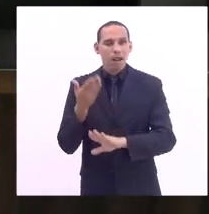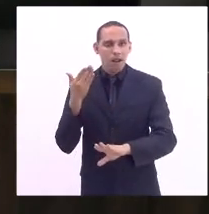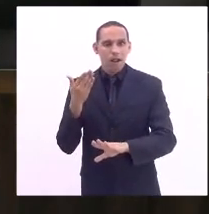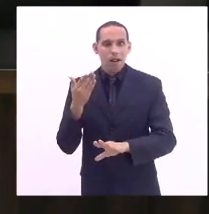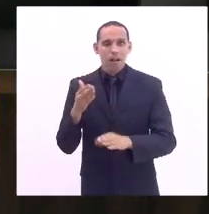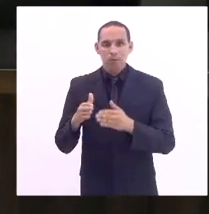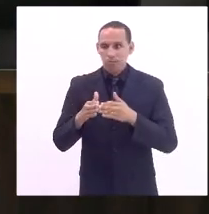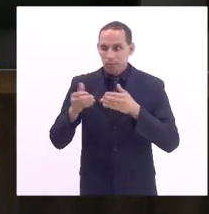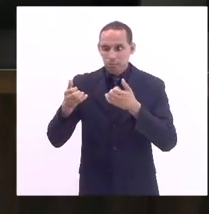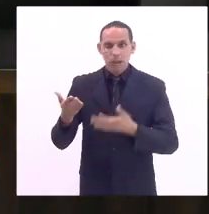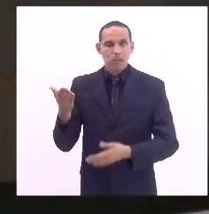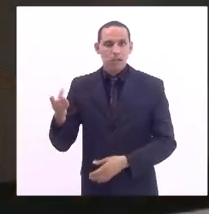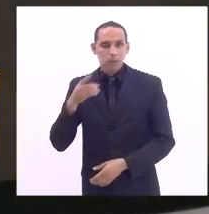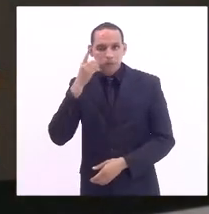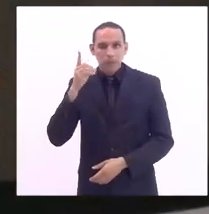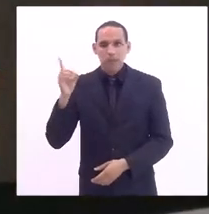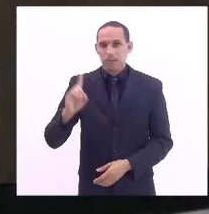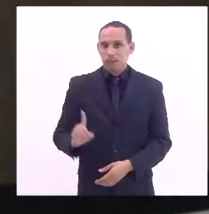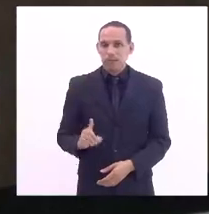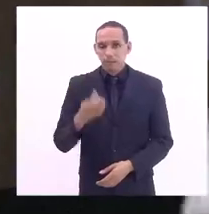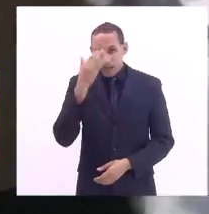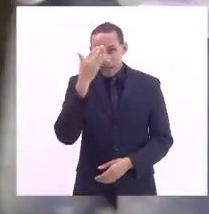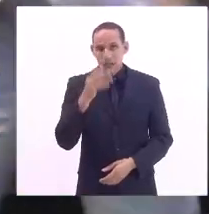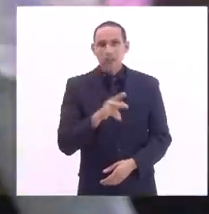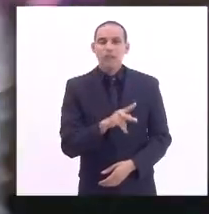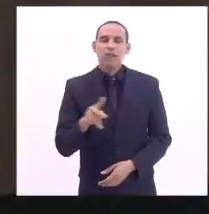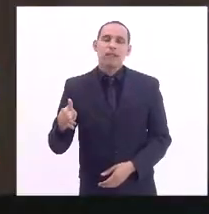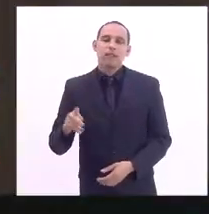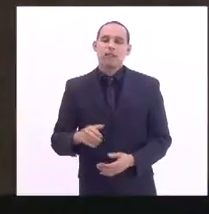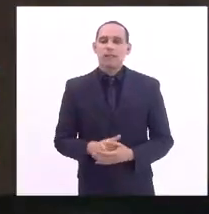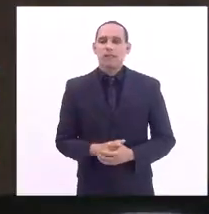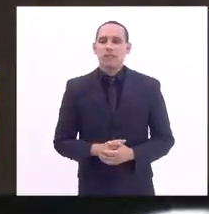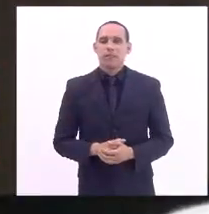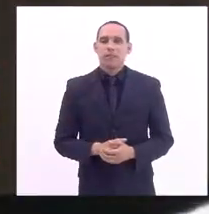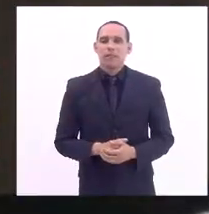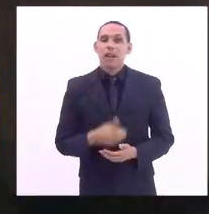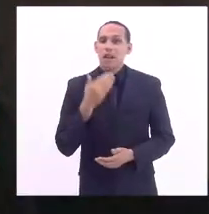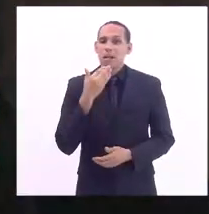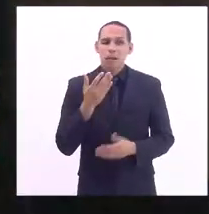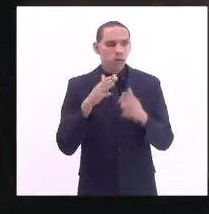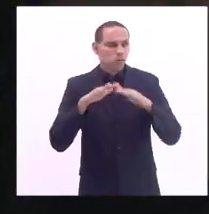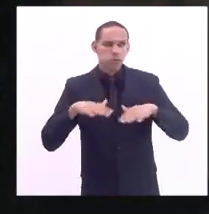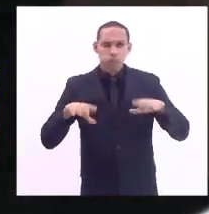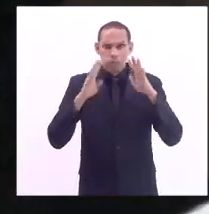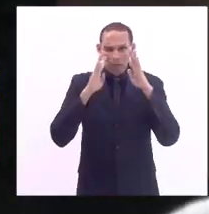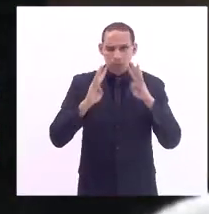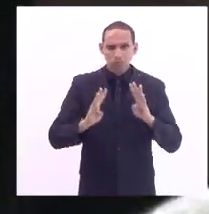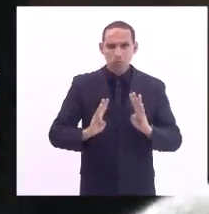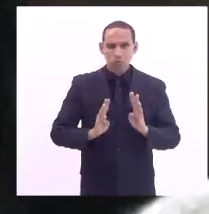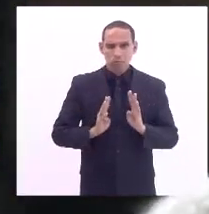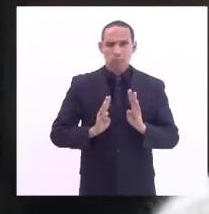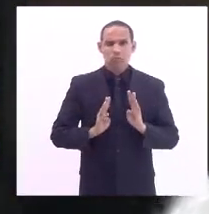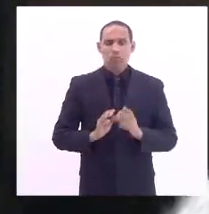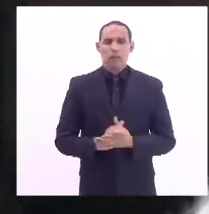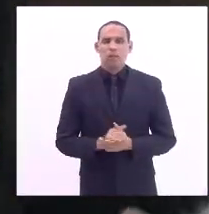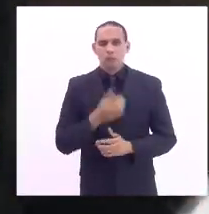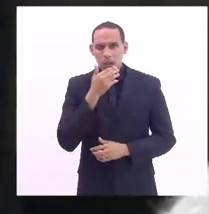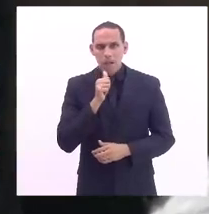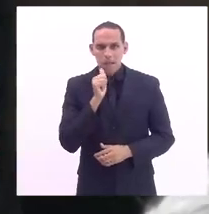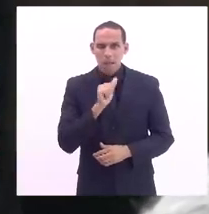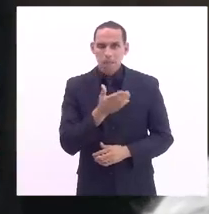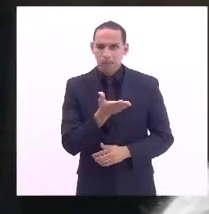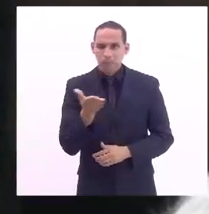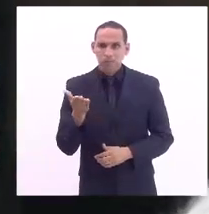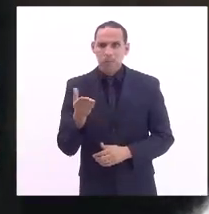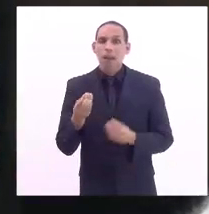ordem a deputada Dani Monteiro. Obrigada, presidente. Então, peço aqui a atenção de todos os deputados e deputadas